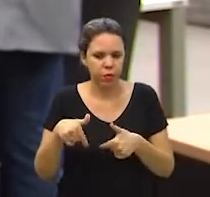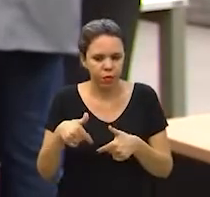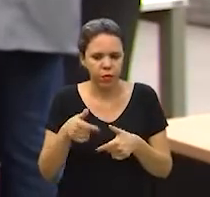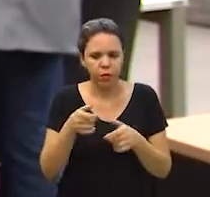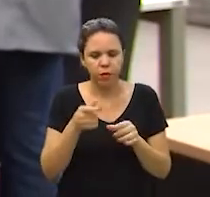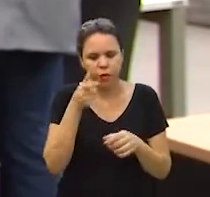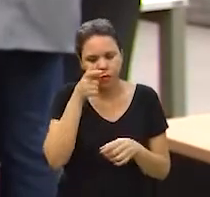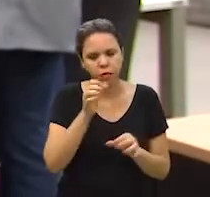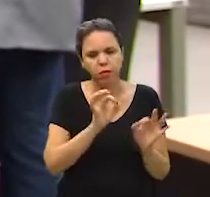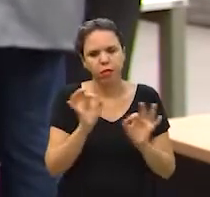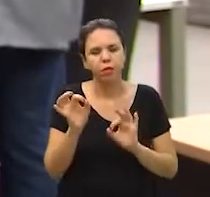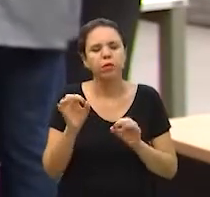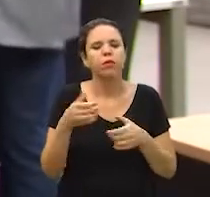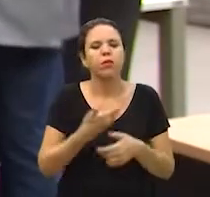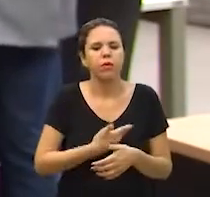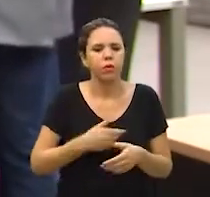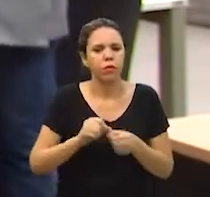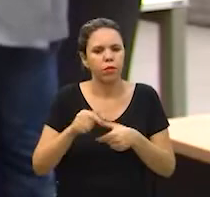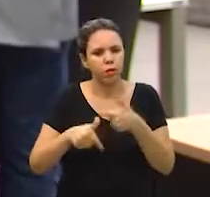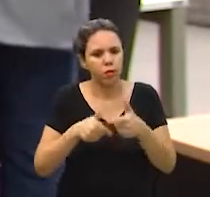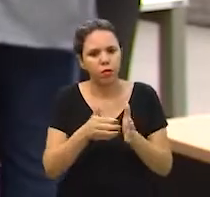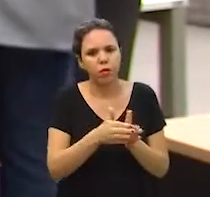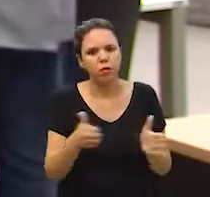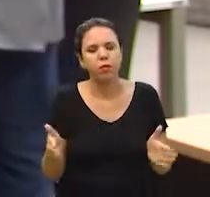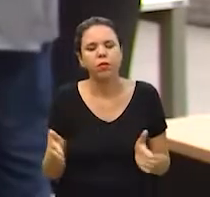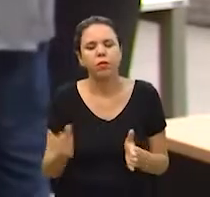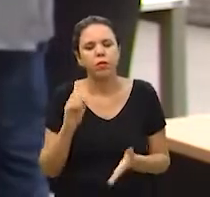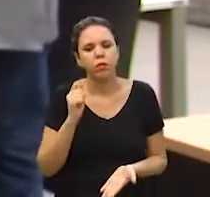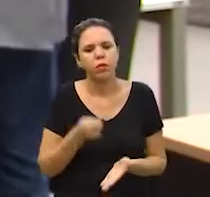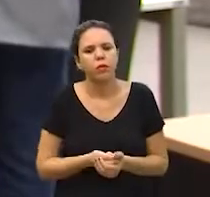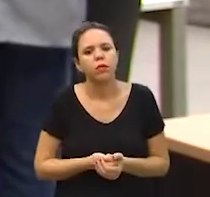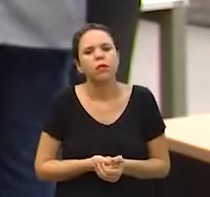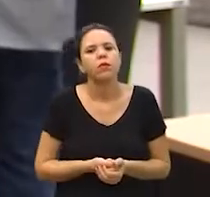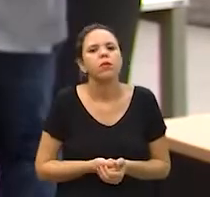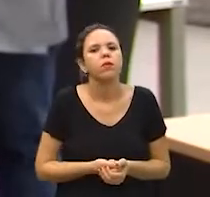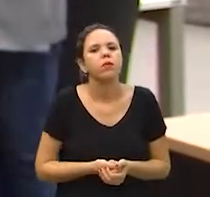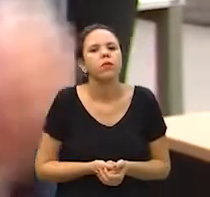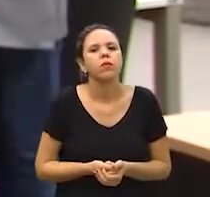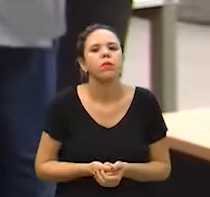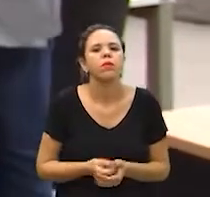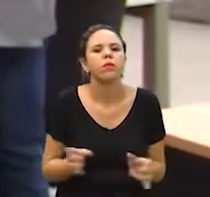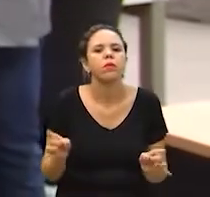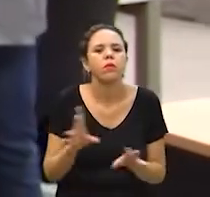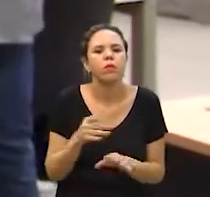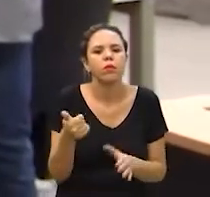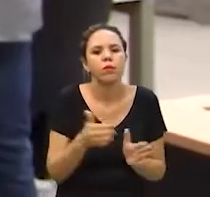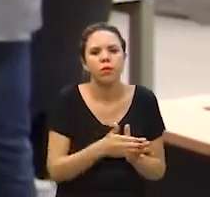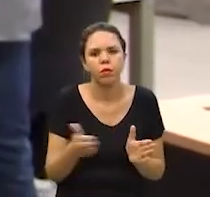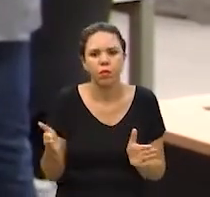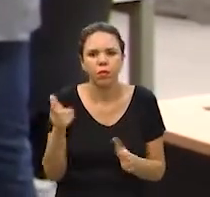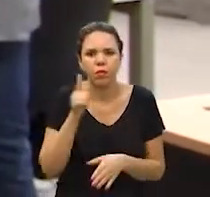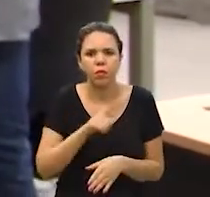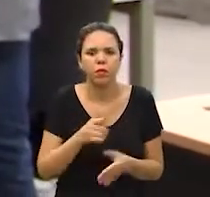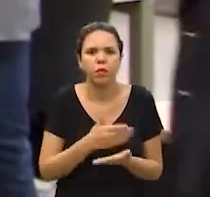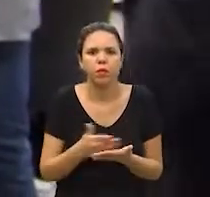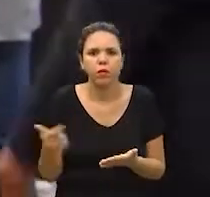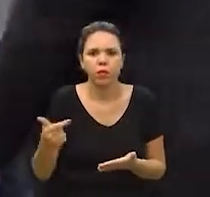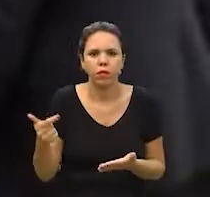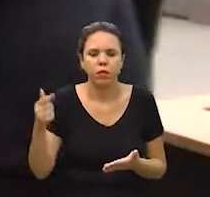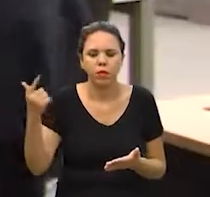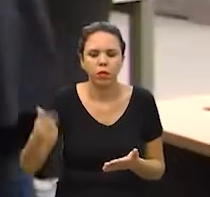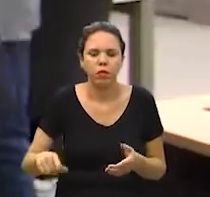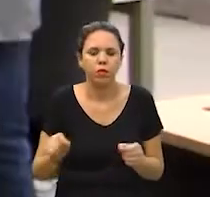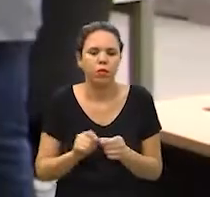comissão as ações que o governo vem fazendo no sentido de garantir, assim que acabar a primeira fase, a gente possa iniciar